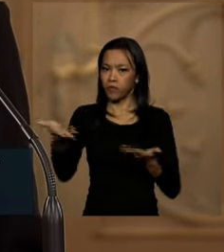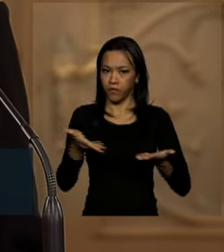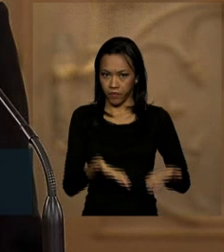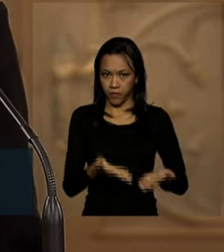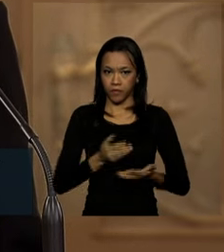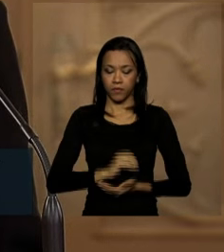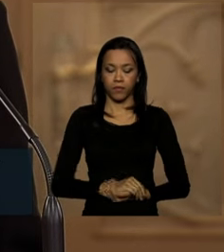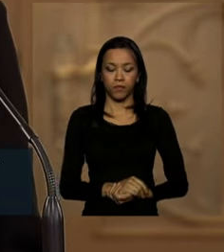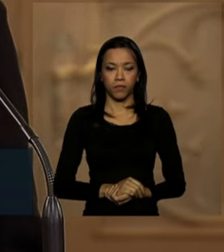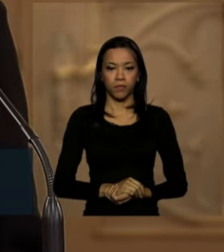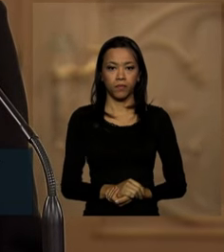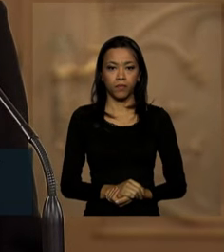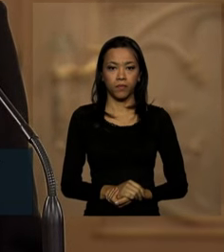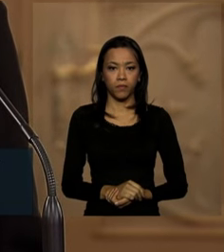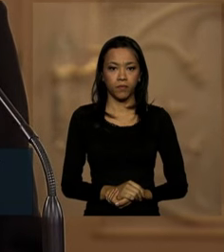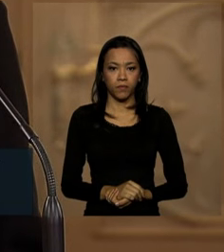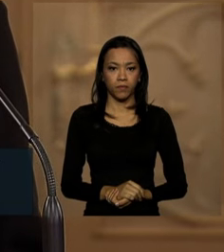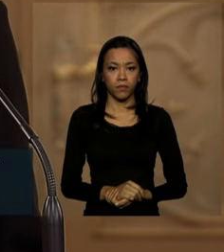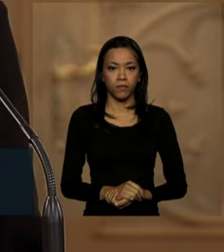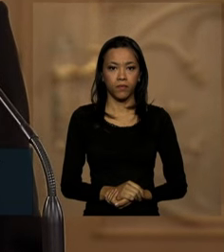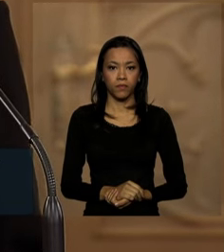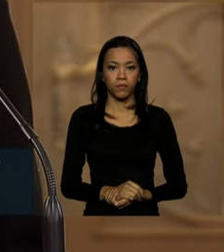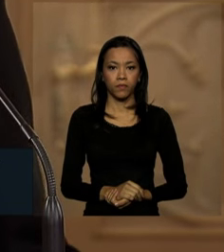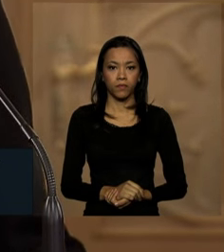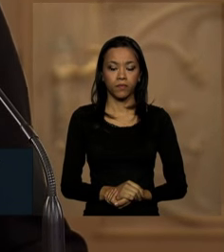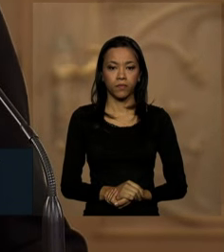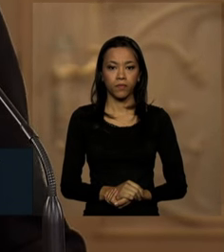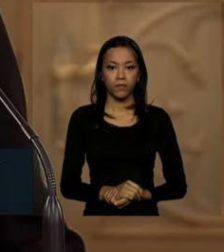that Finnish investments in Brazil will be most welcome.